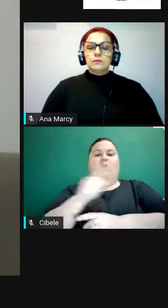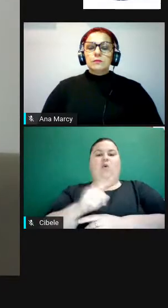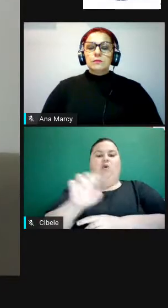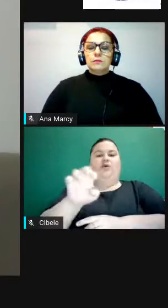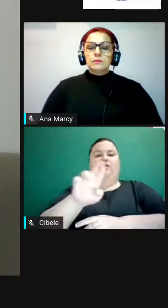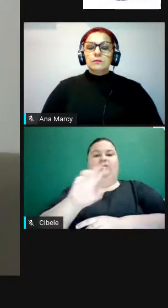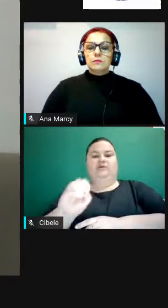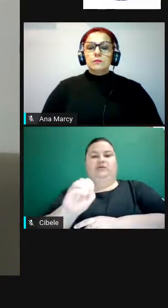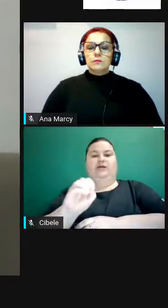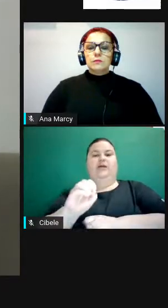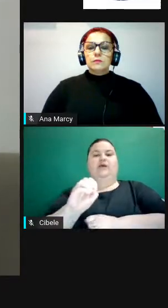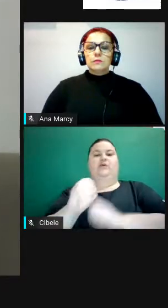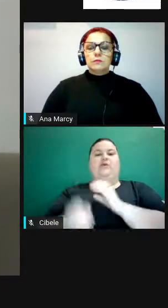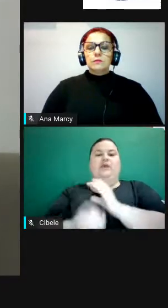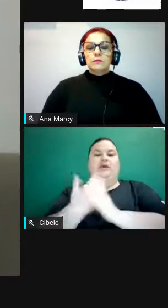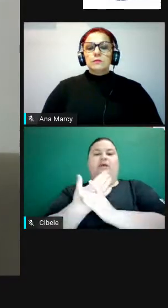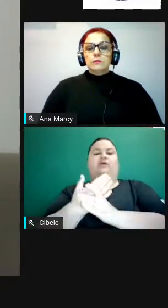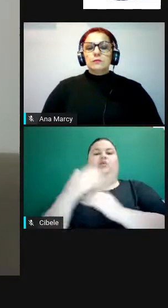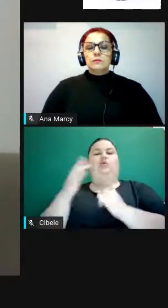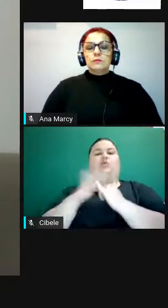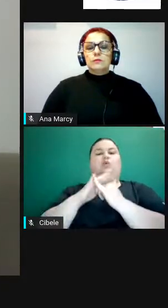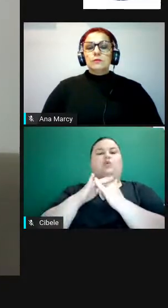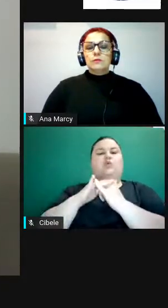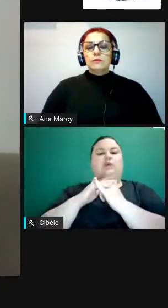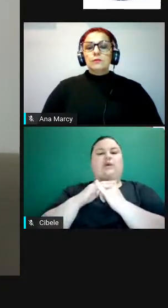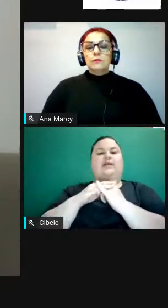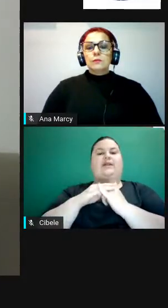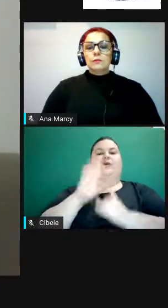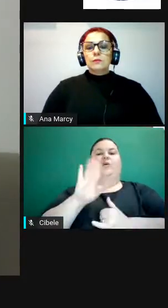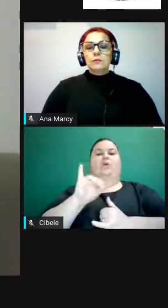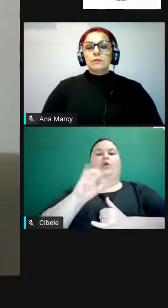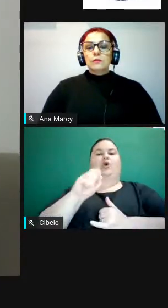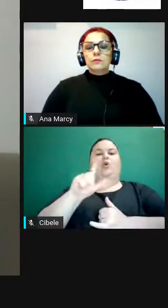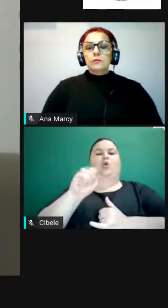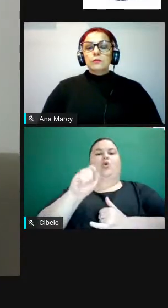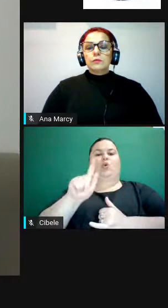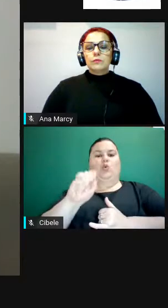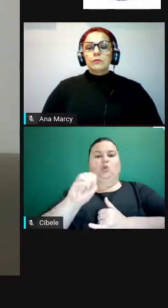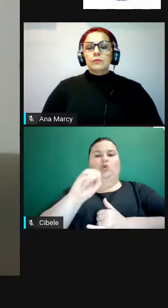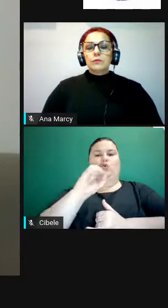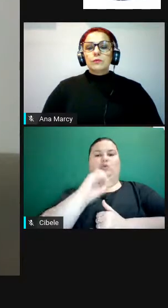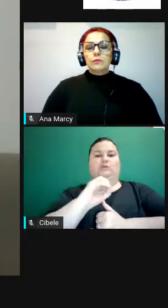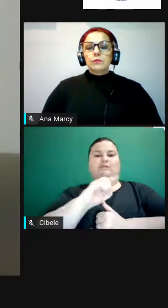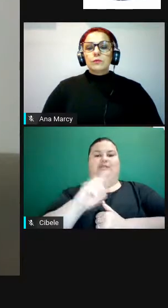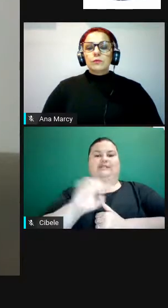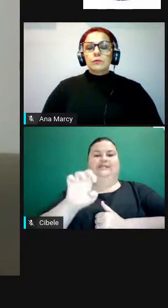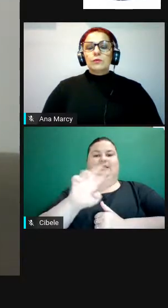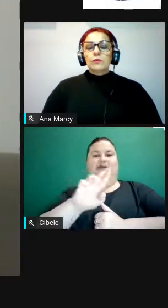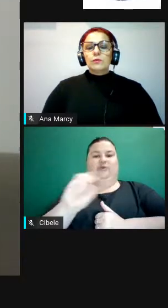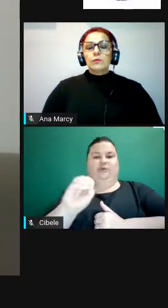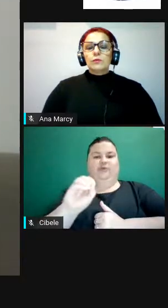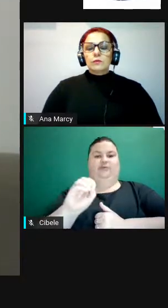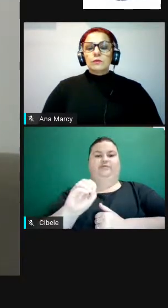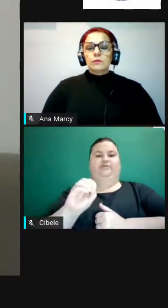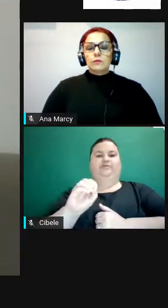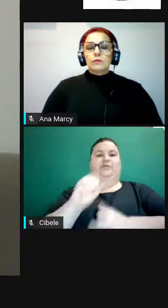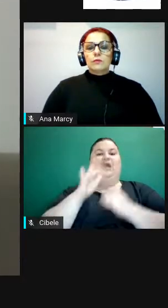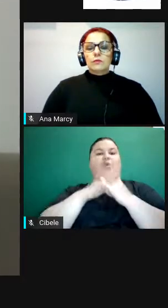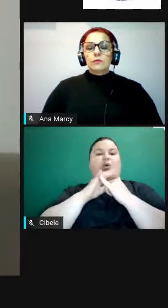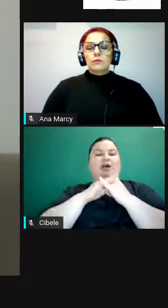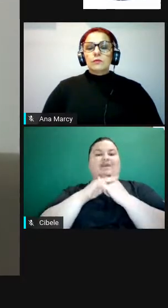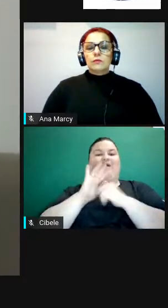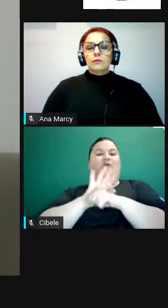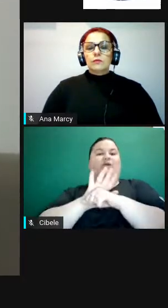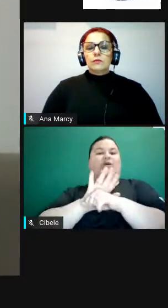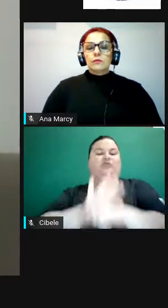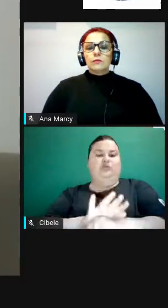criador do canal biólogo 0 no YouTube e Instagram o canal que ajuda a biólogos e bióloga